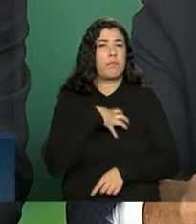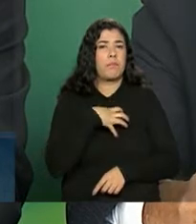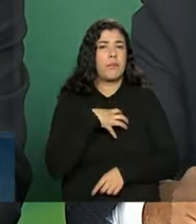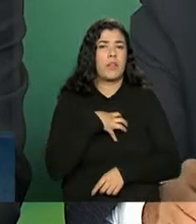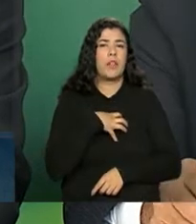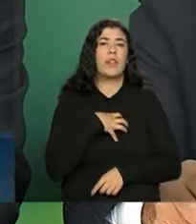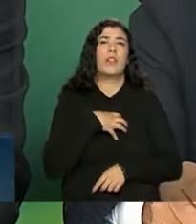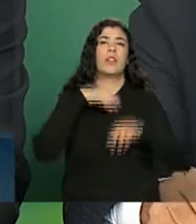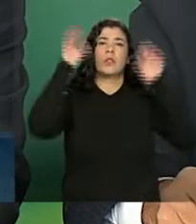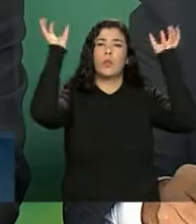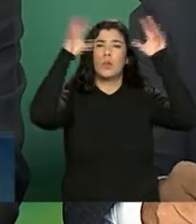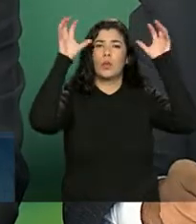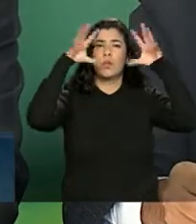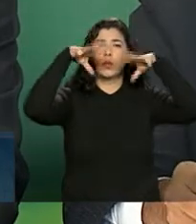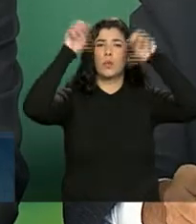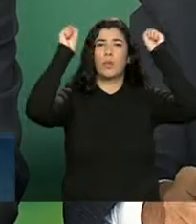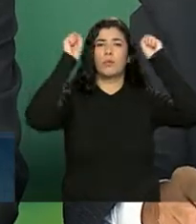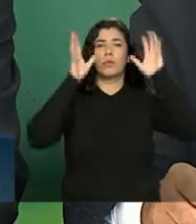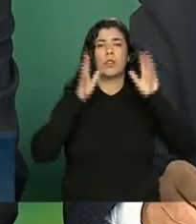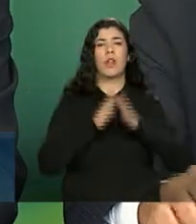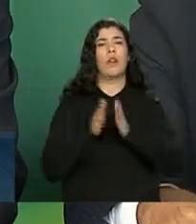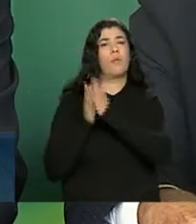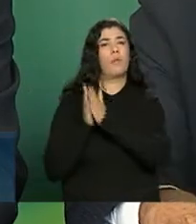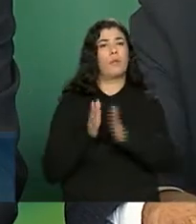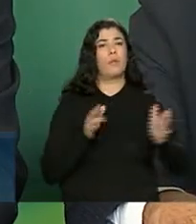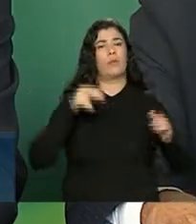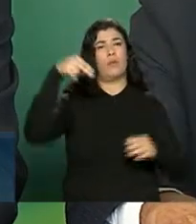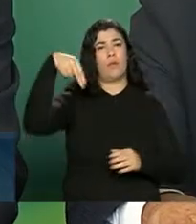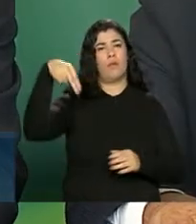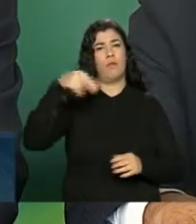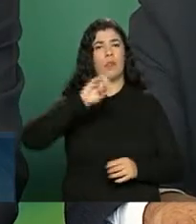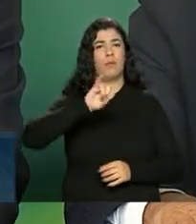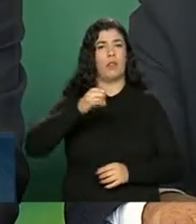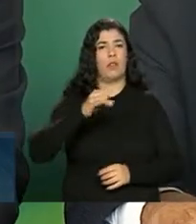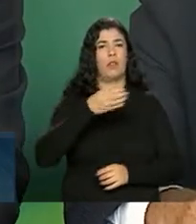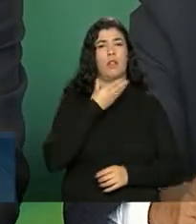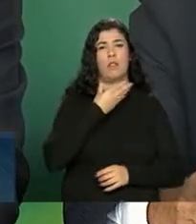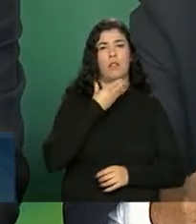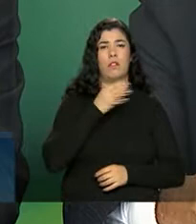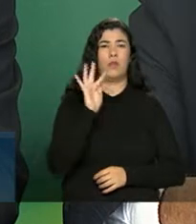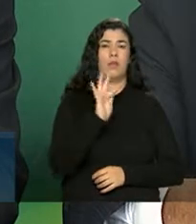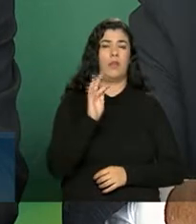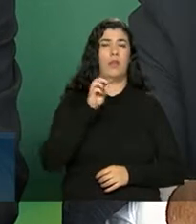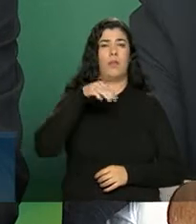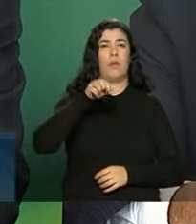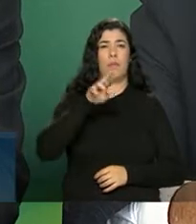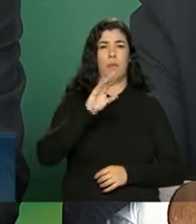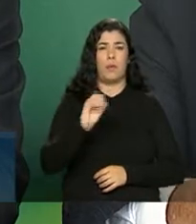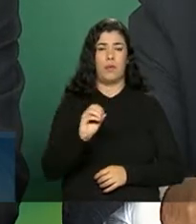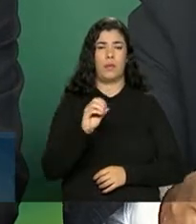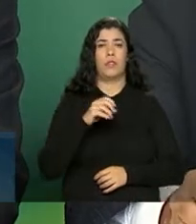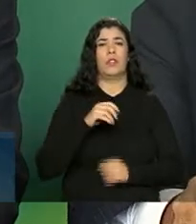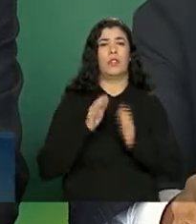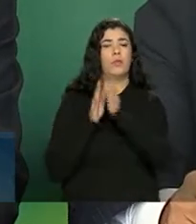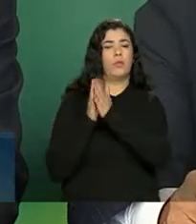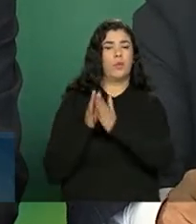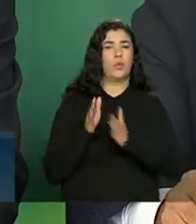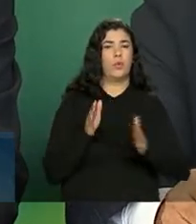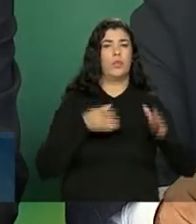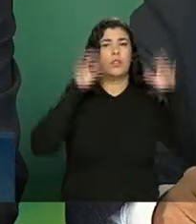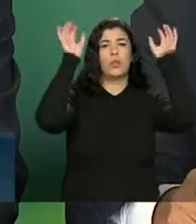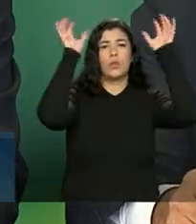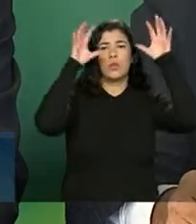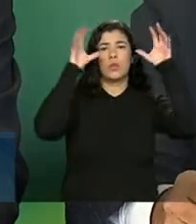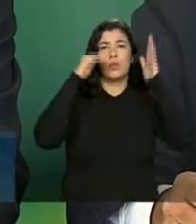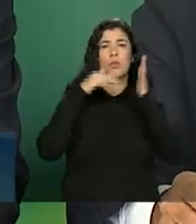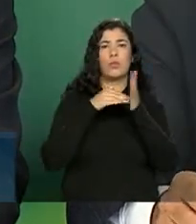estação chuvosa já se encerrou ela é de novembro dezembro janeiro fevereiro e março para o norte da região semiárida chove